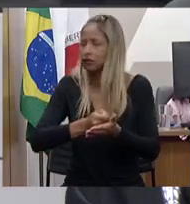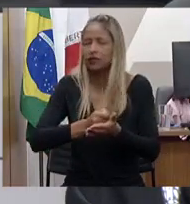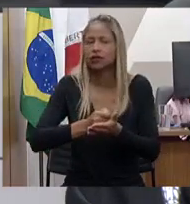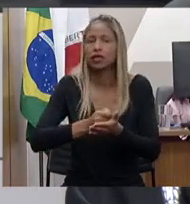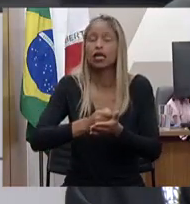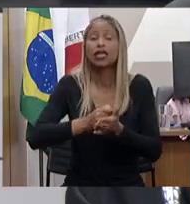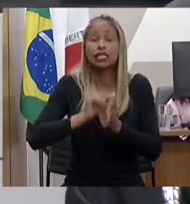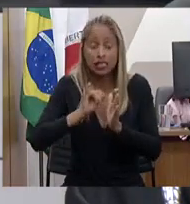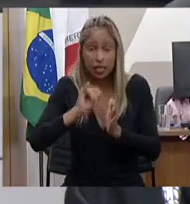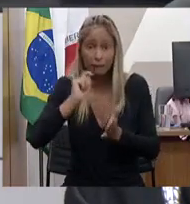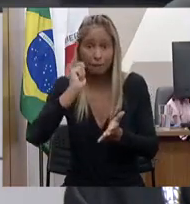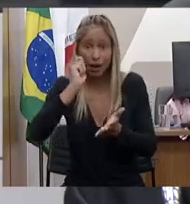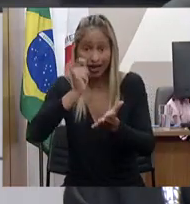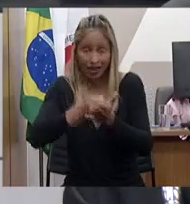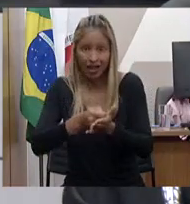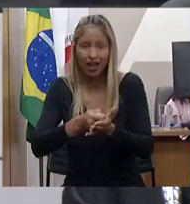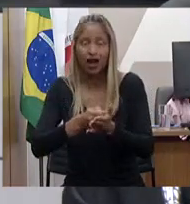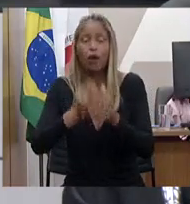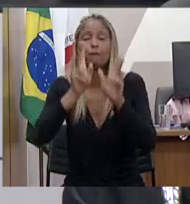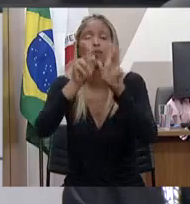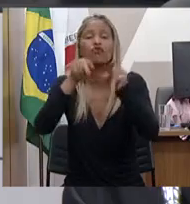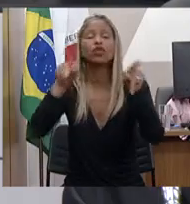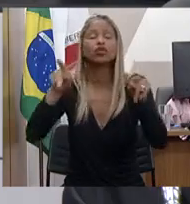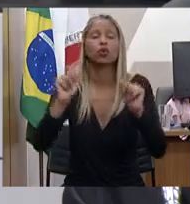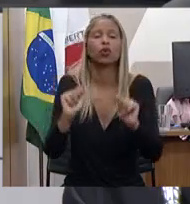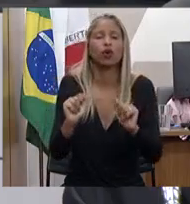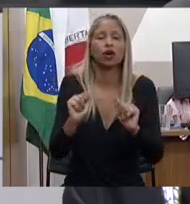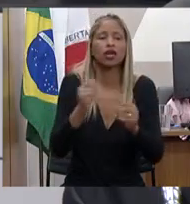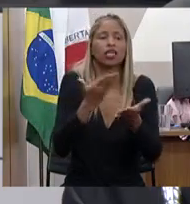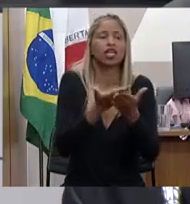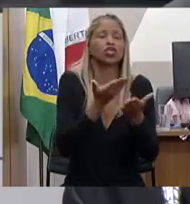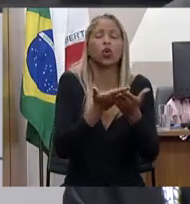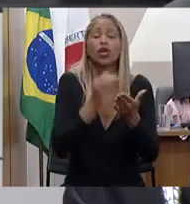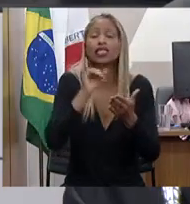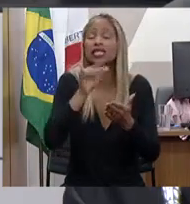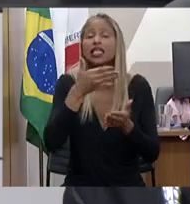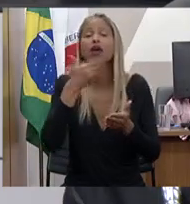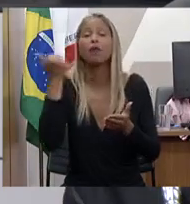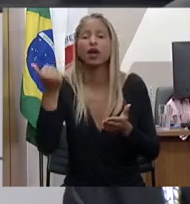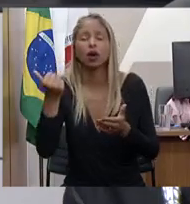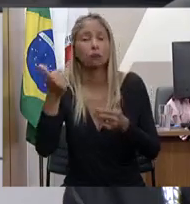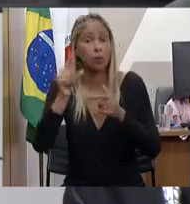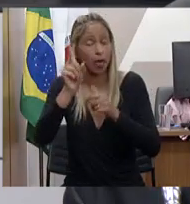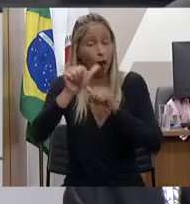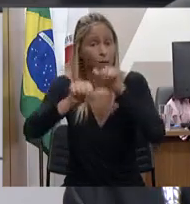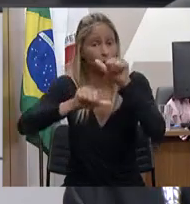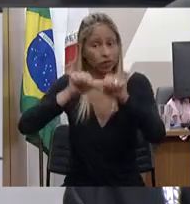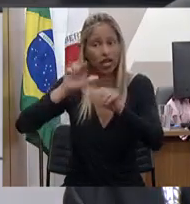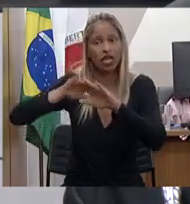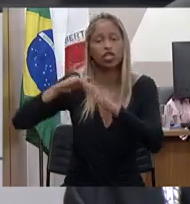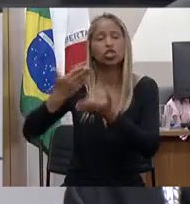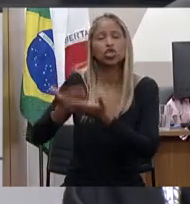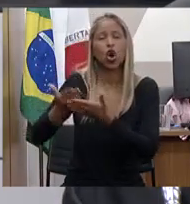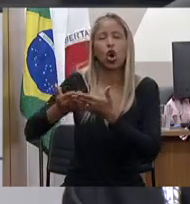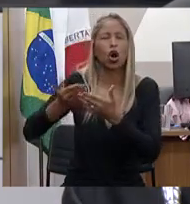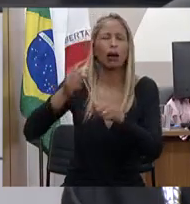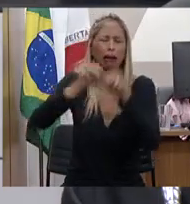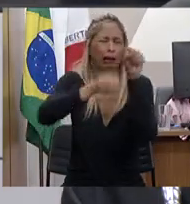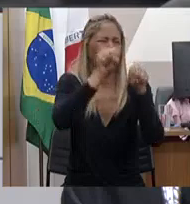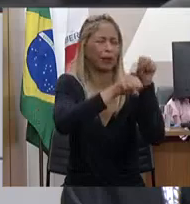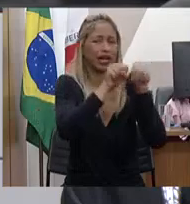amanhã ele pagar o PIS mas essa situação da professora do professor na escola não melhorar a gente não mudar escolas aí depredadas